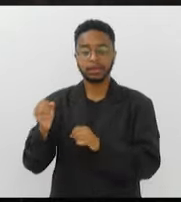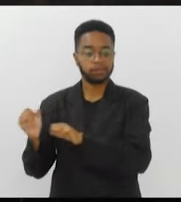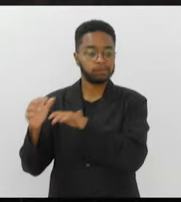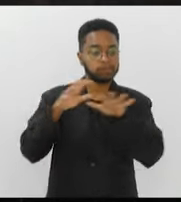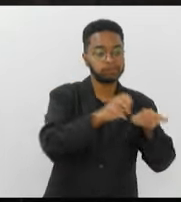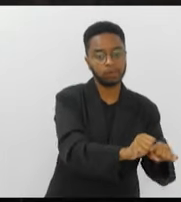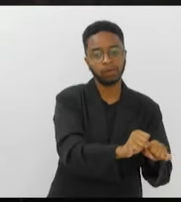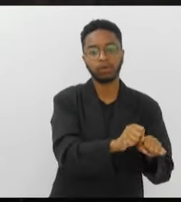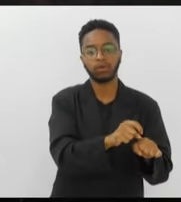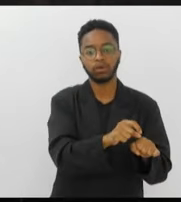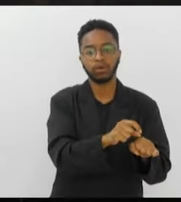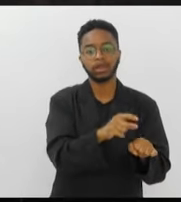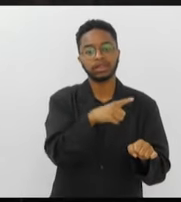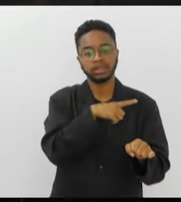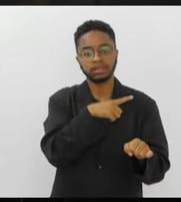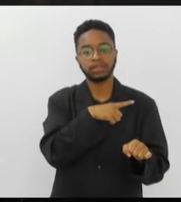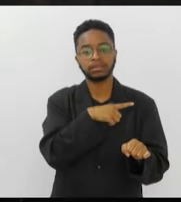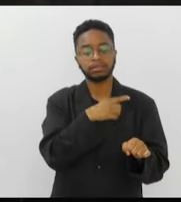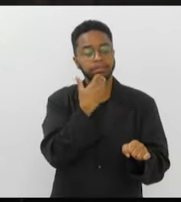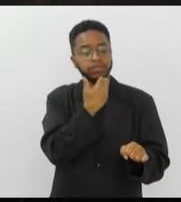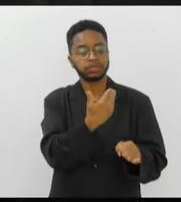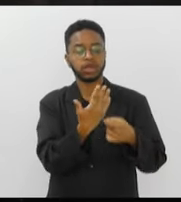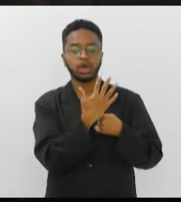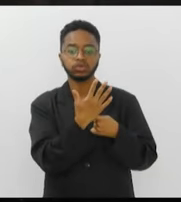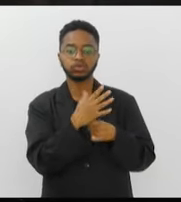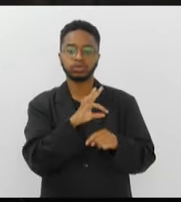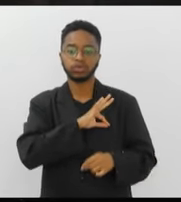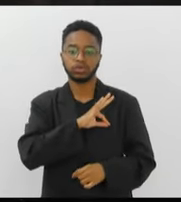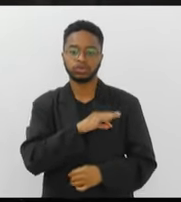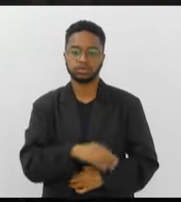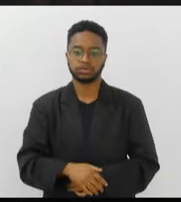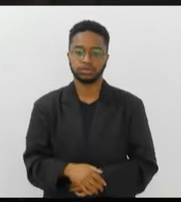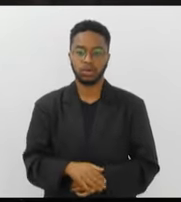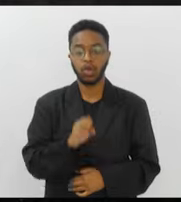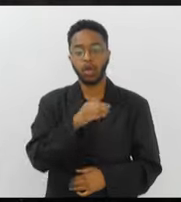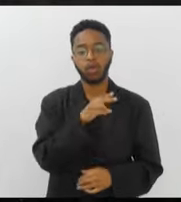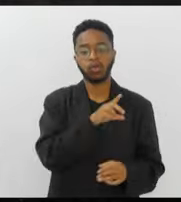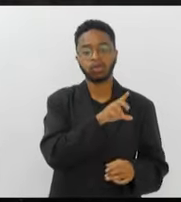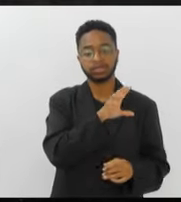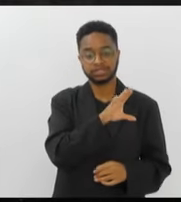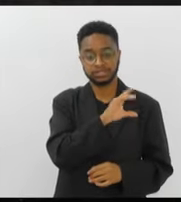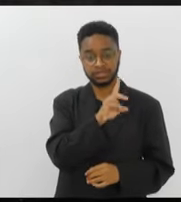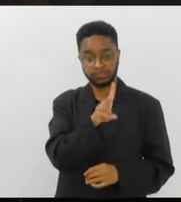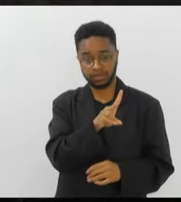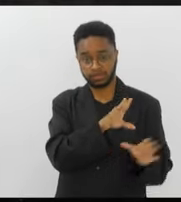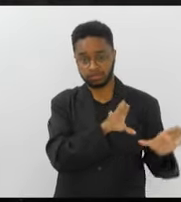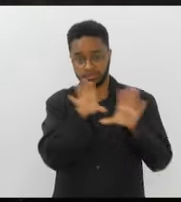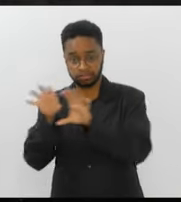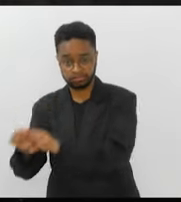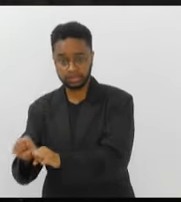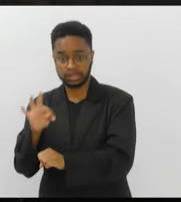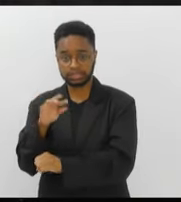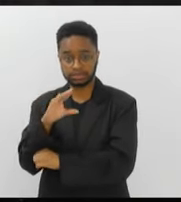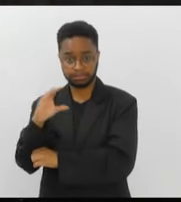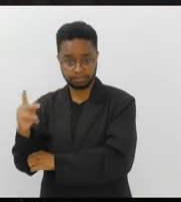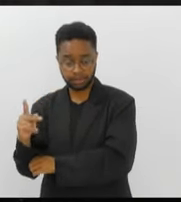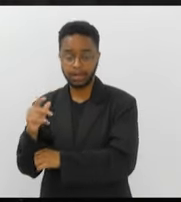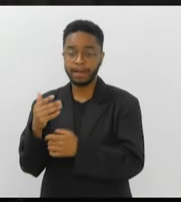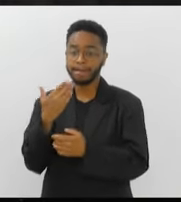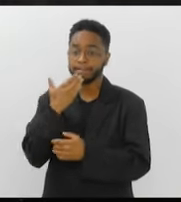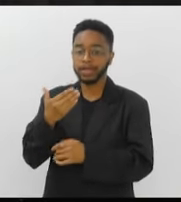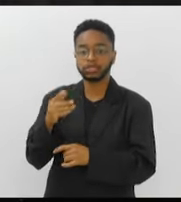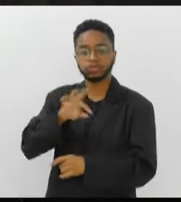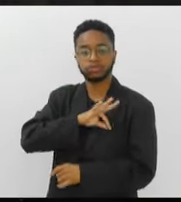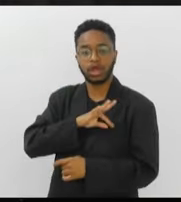do Comando Vermelho, eles pedem ajuda para a polícia. Quando o Comando Vermelho invade a área do TCP, eles pedem ajuda para a polícia, pô. Eu não